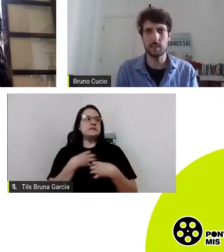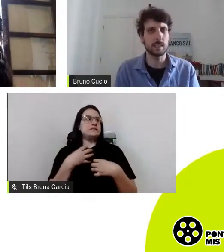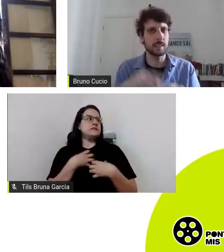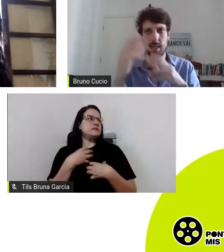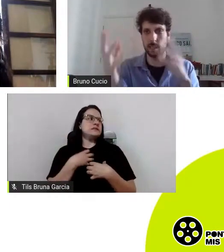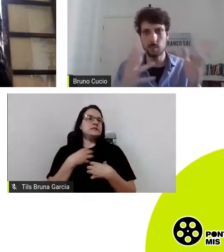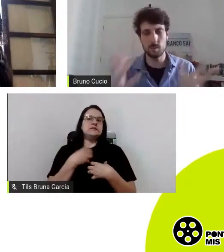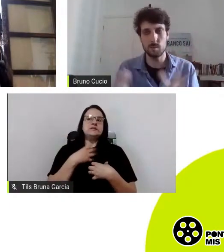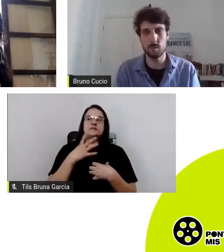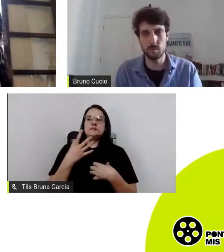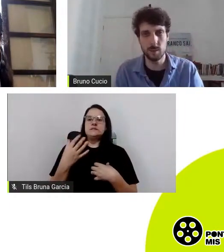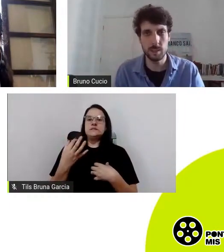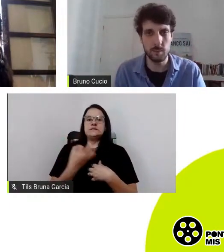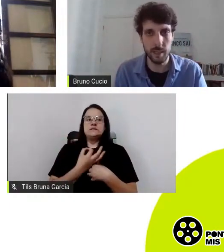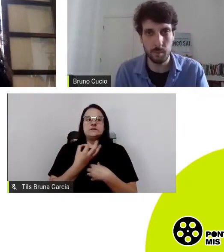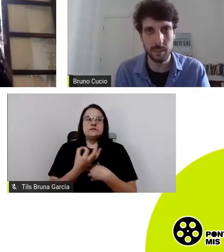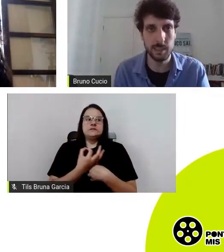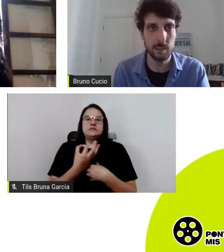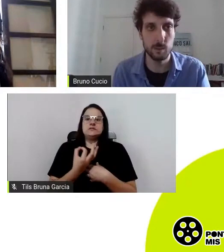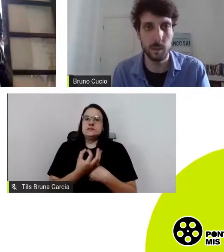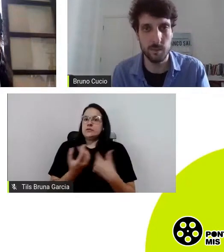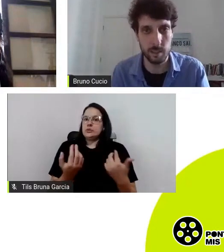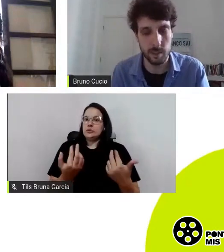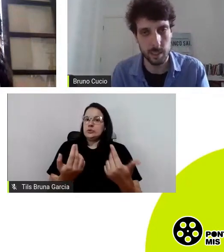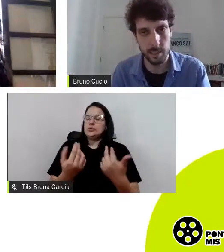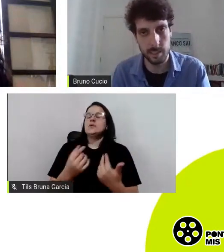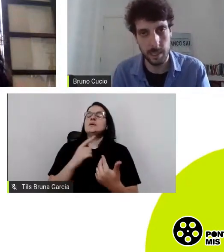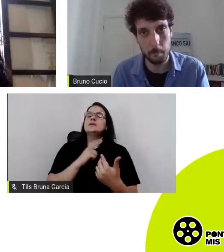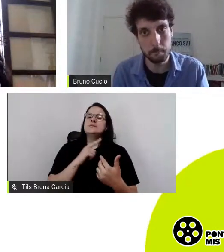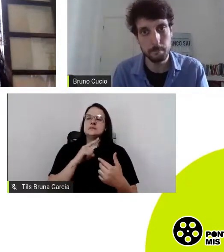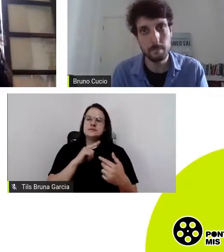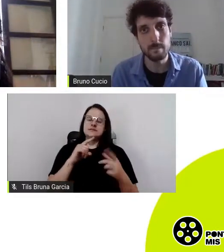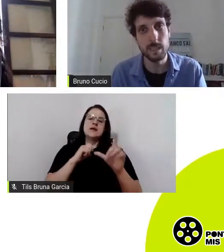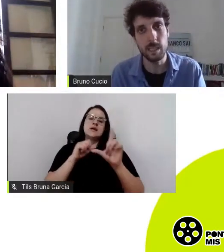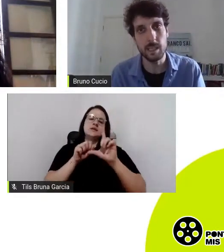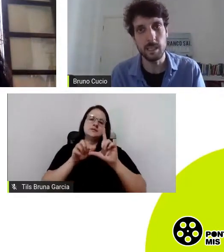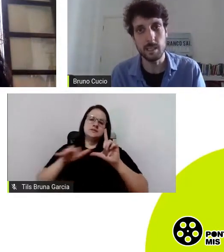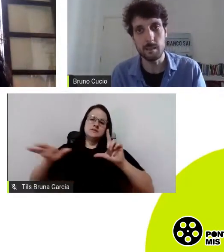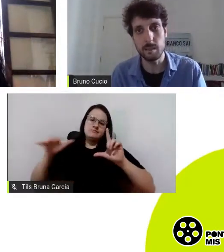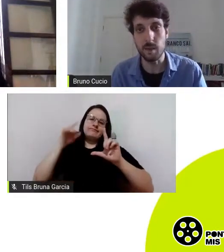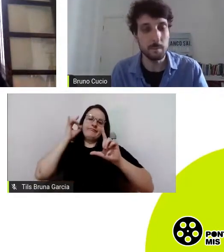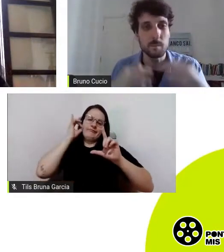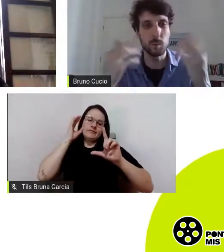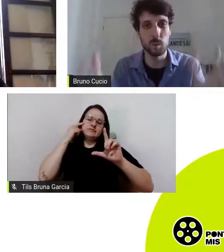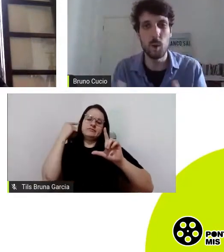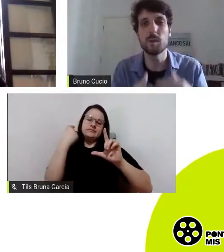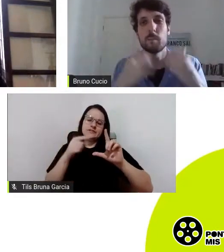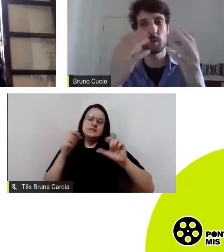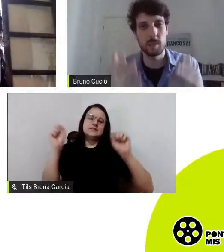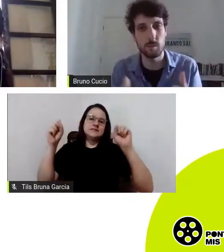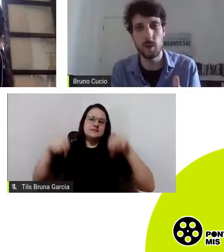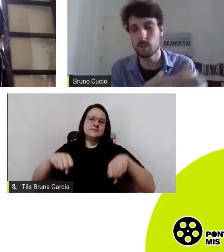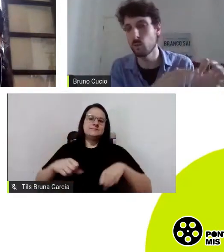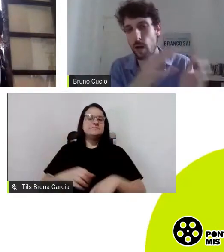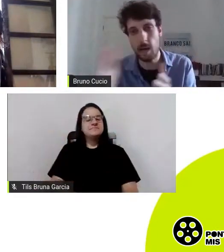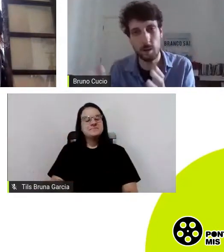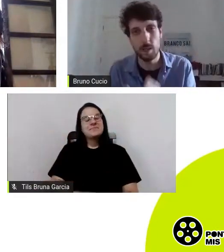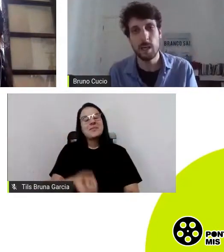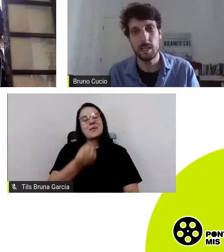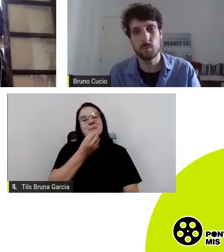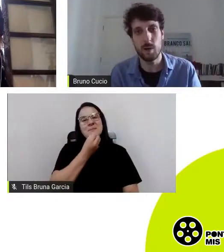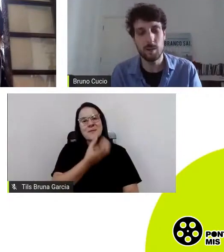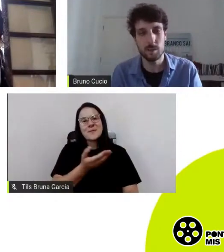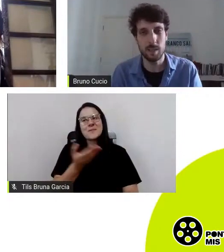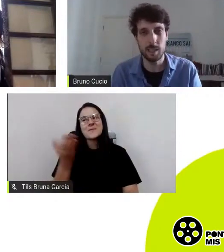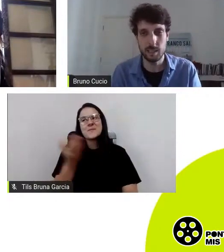tenso, é um filme que acho que está aí nos streamings, é super fácil de acessar, e, enfim, muito bom, da produção